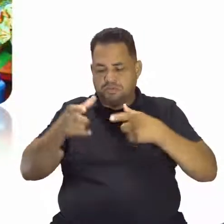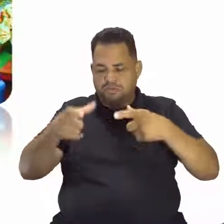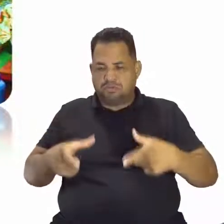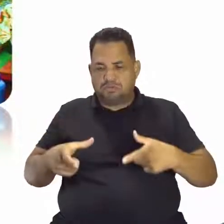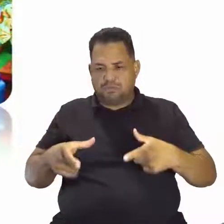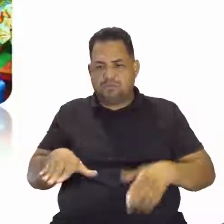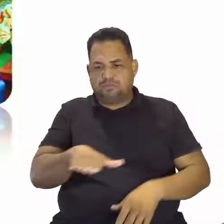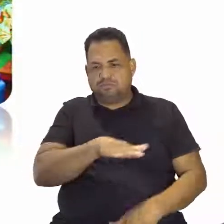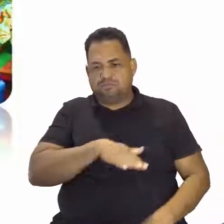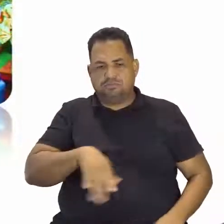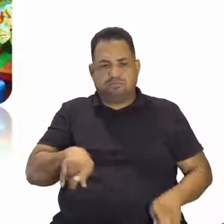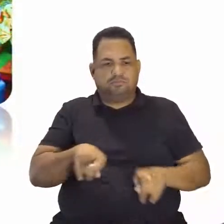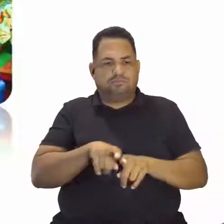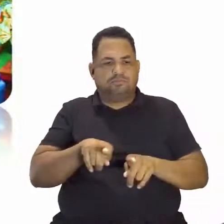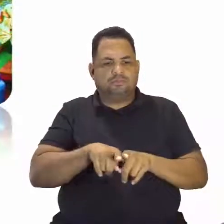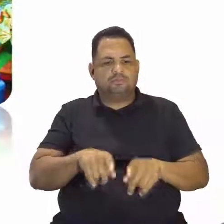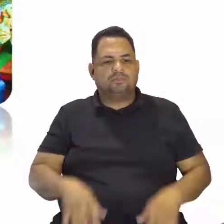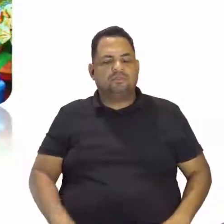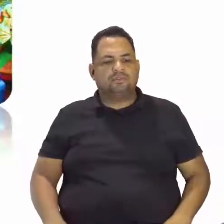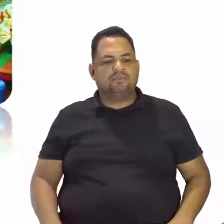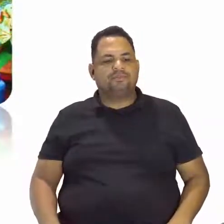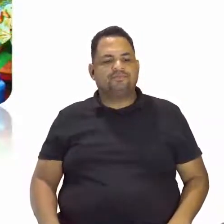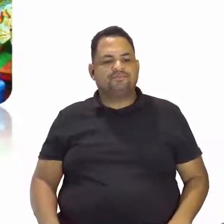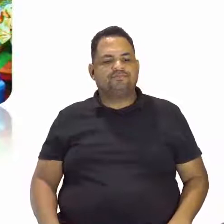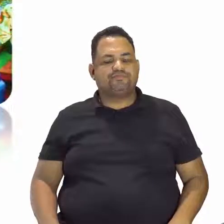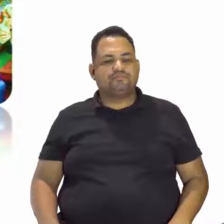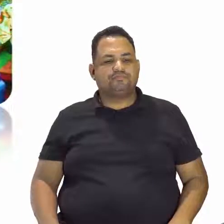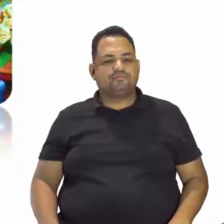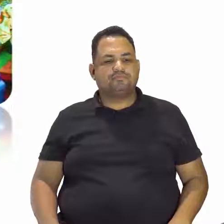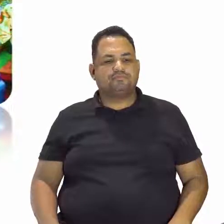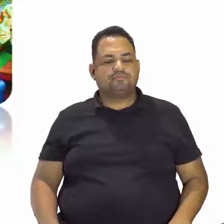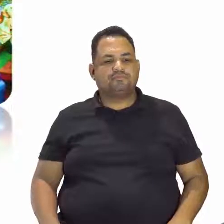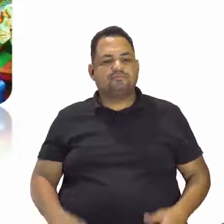também, né? Conhecimento do local,